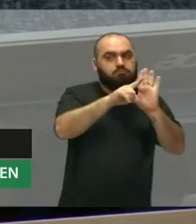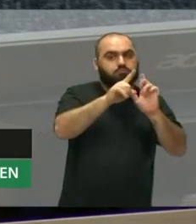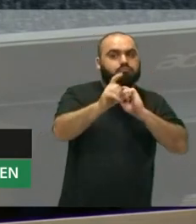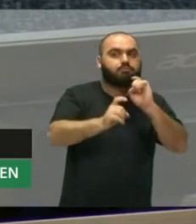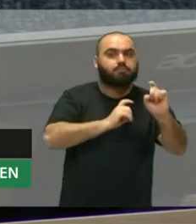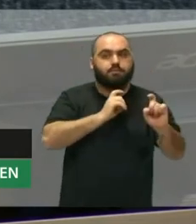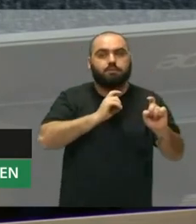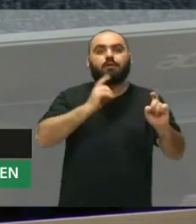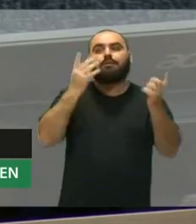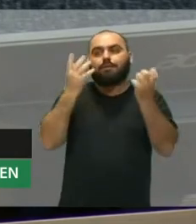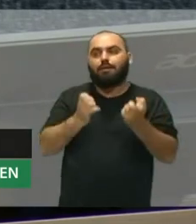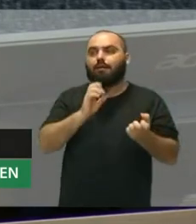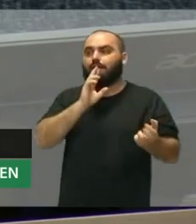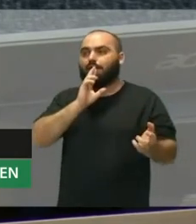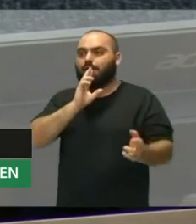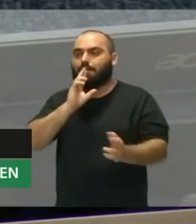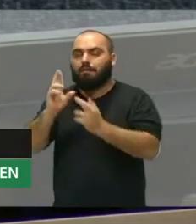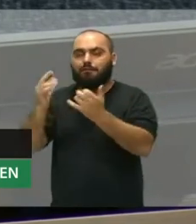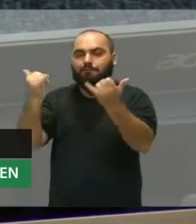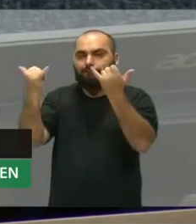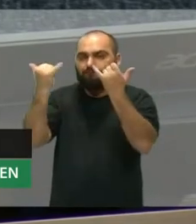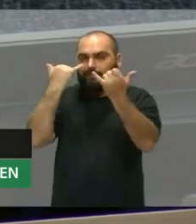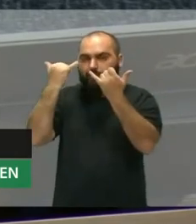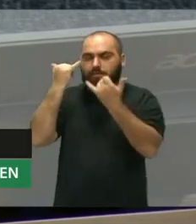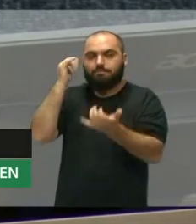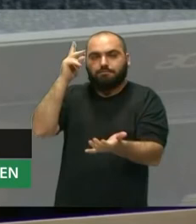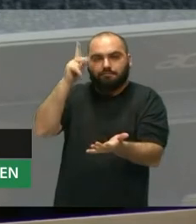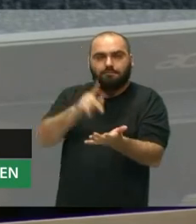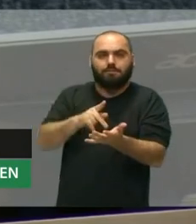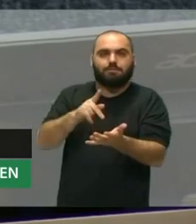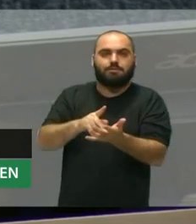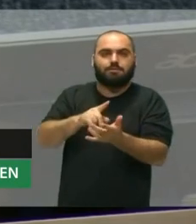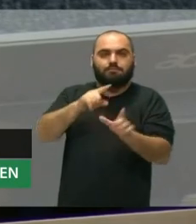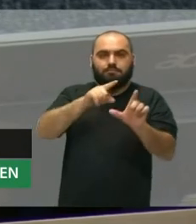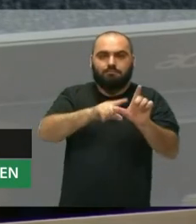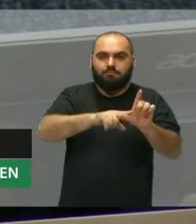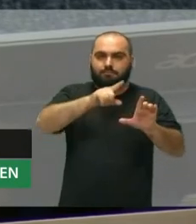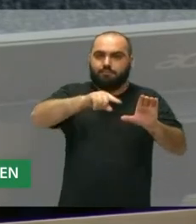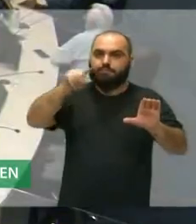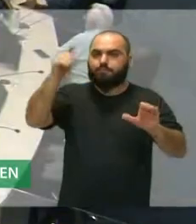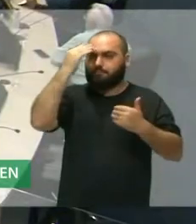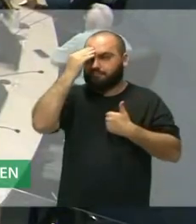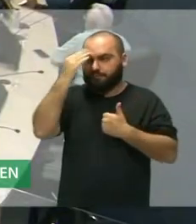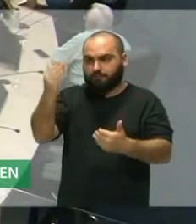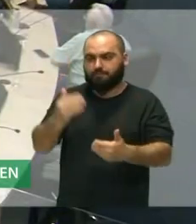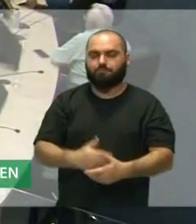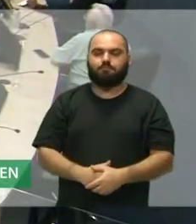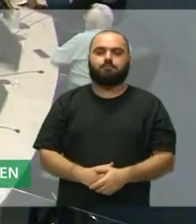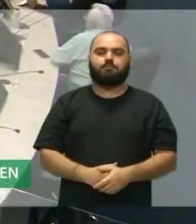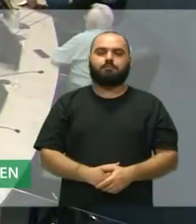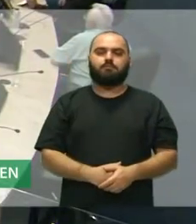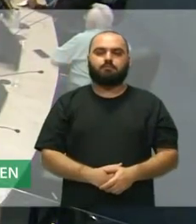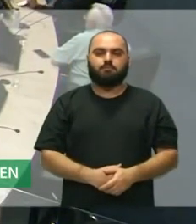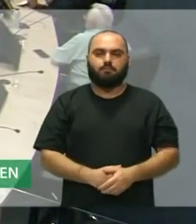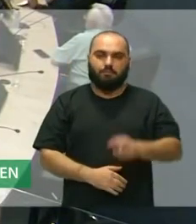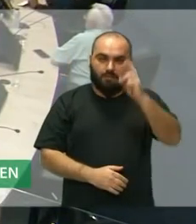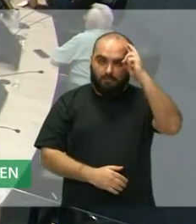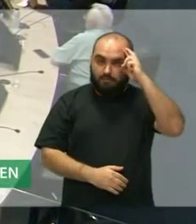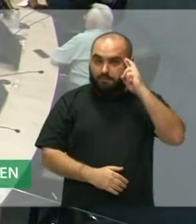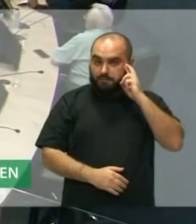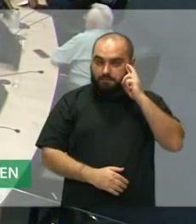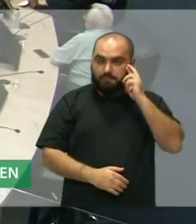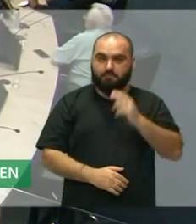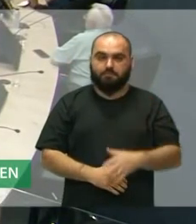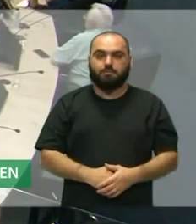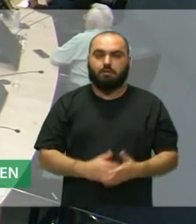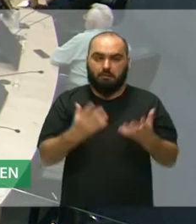ter resultado, ter informação desses levantamentos. Obrigado. Vereador Beto.